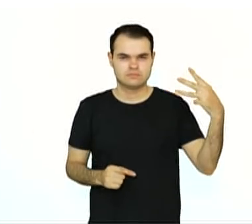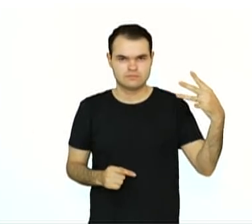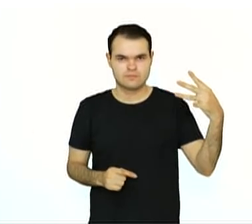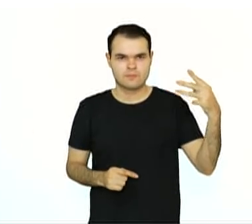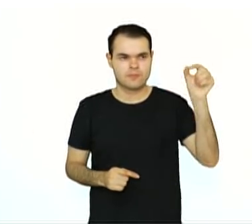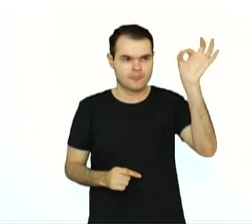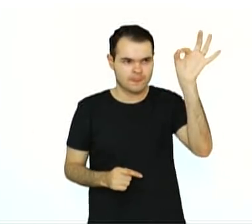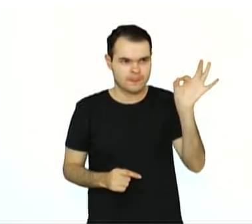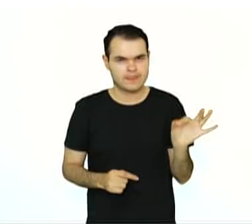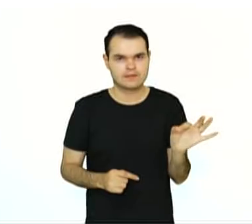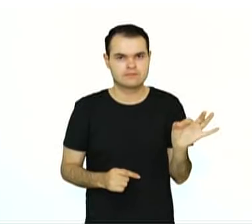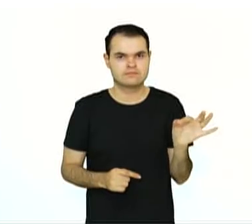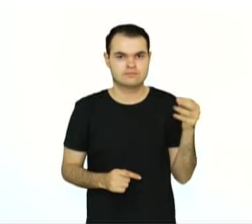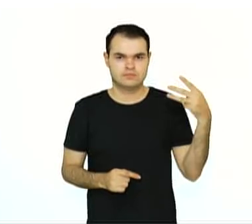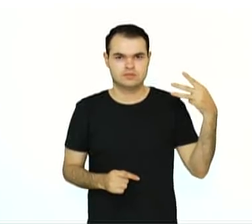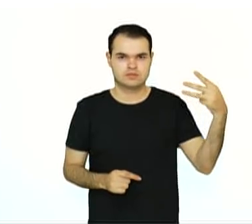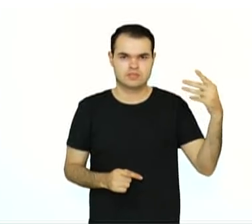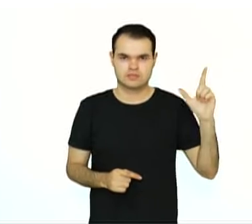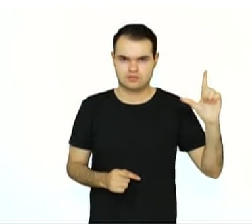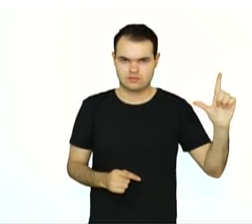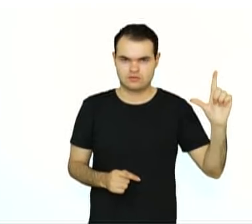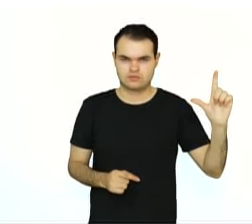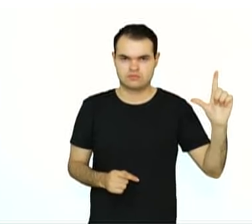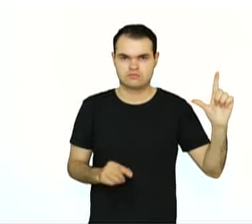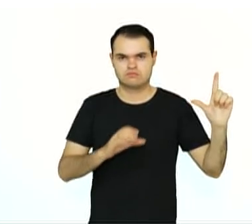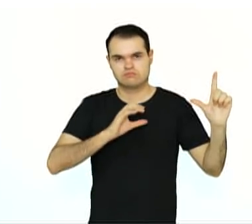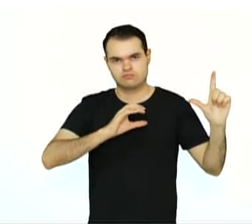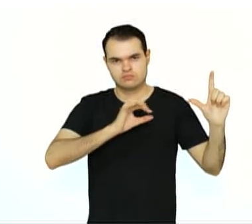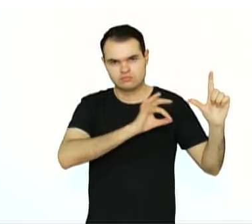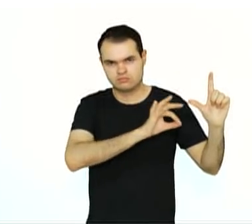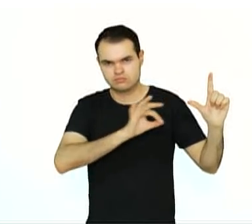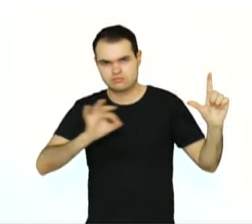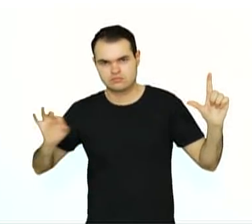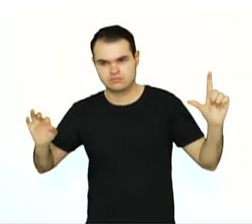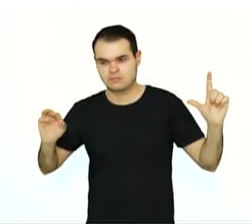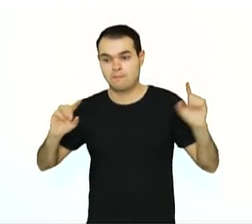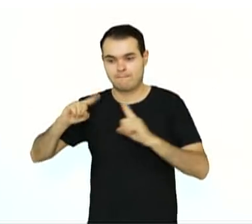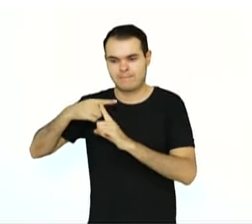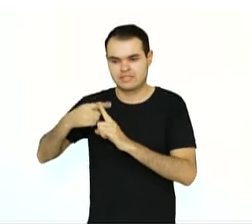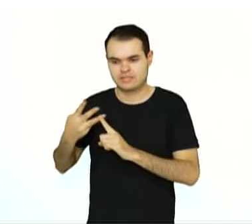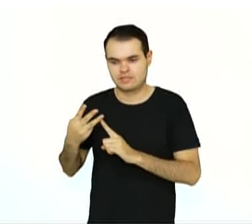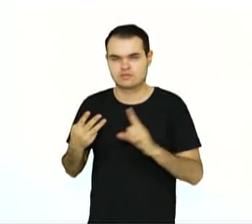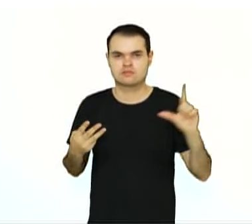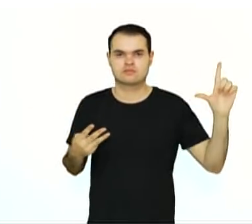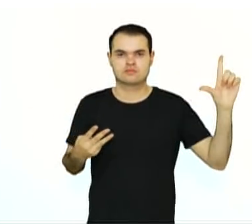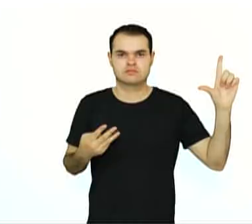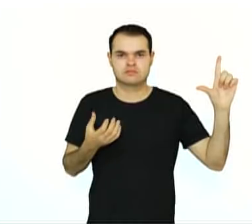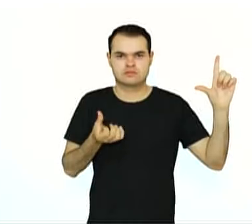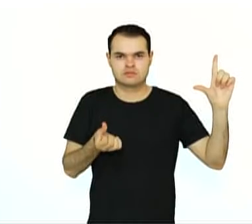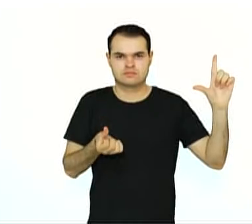a largura, o valor de x. E o comprimento, como excede em 3 metros, o comprimento seria 3 mais 3, que dá 6